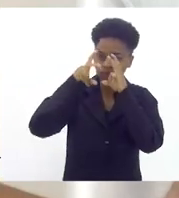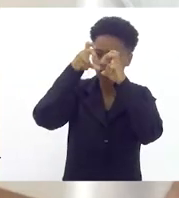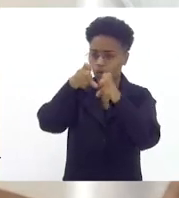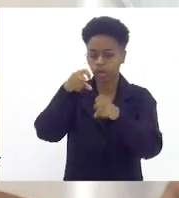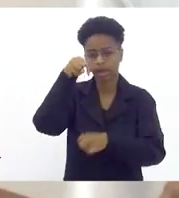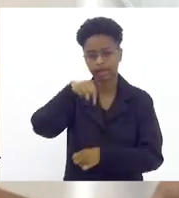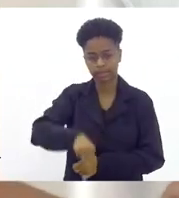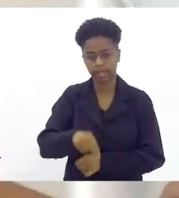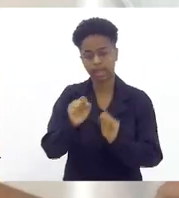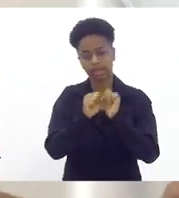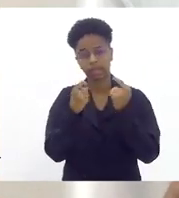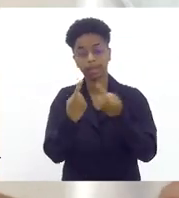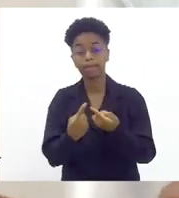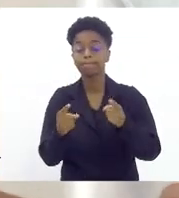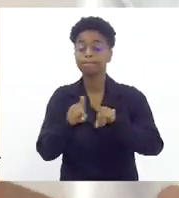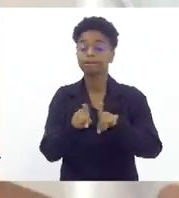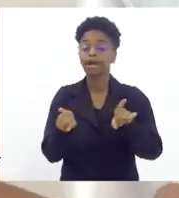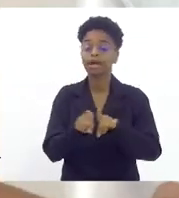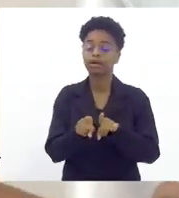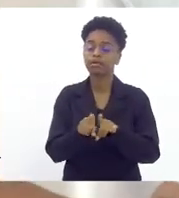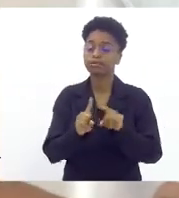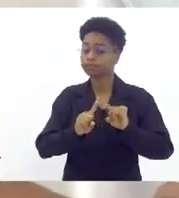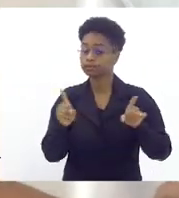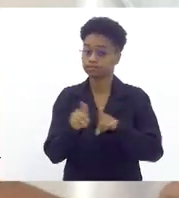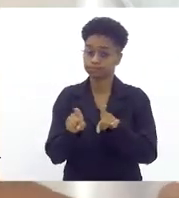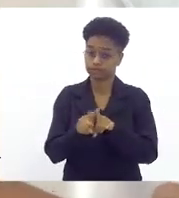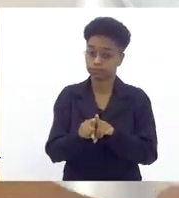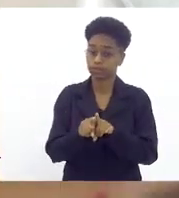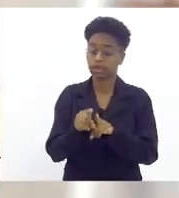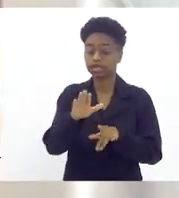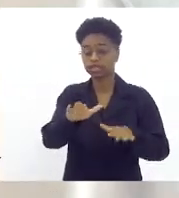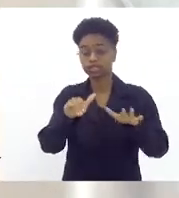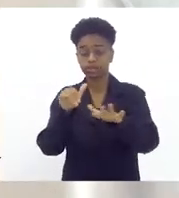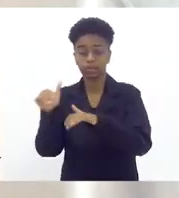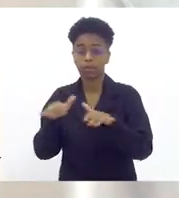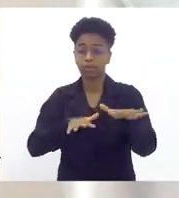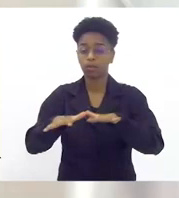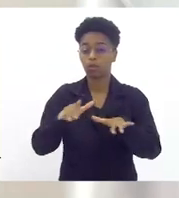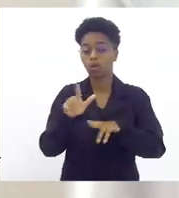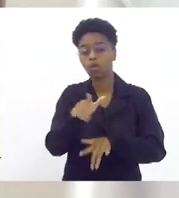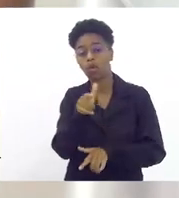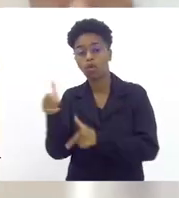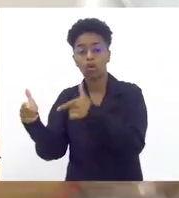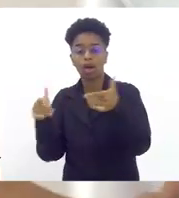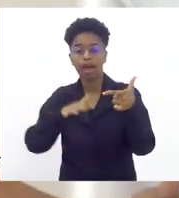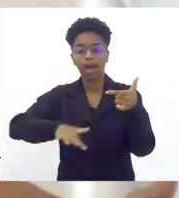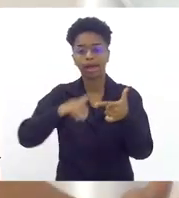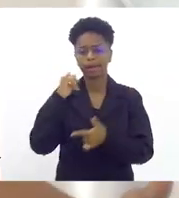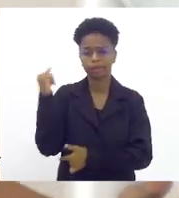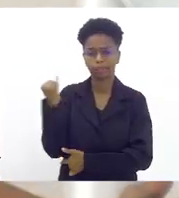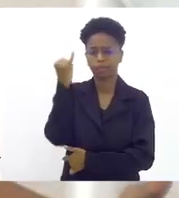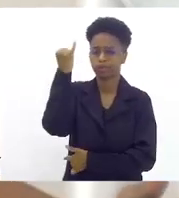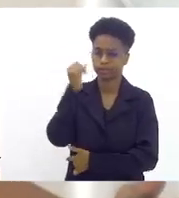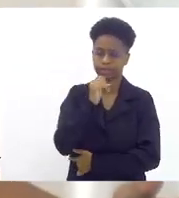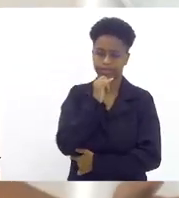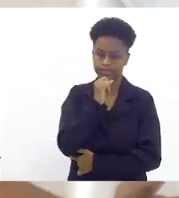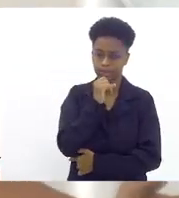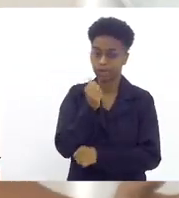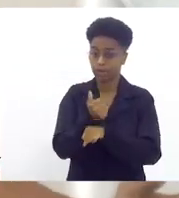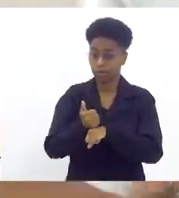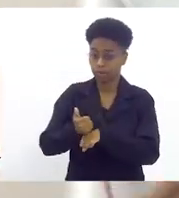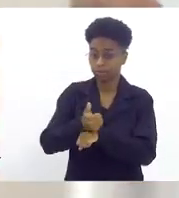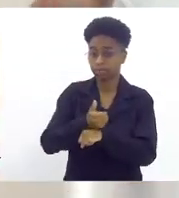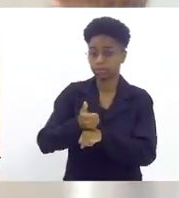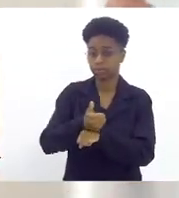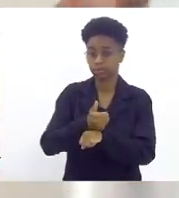dessa casa, mas também sensibilizando e chamando à mobilização outros setores importantíssimos, como